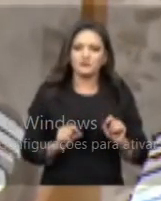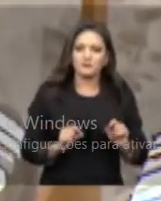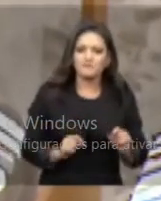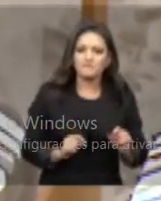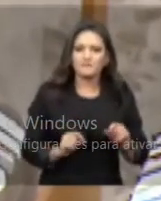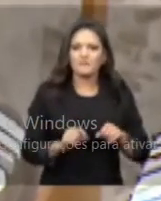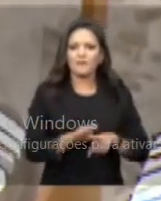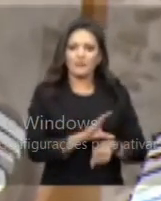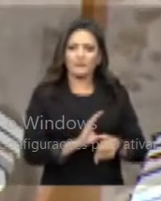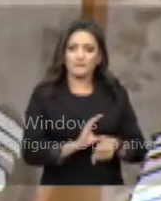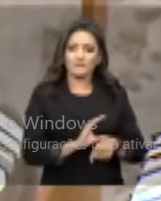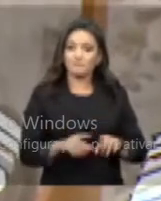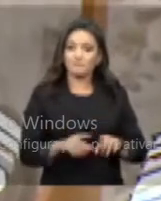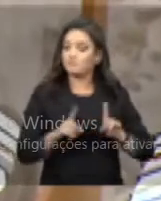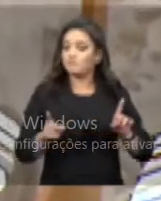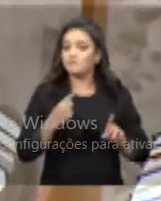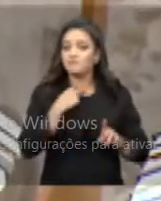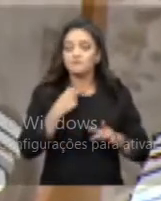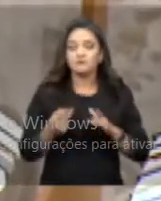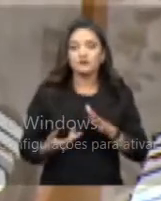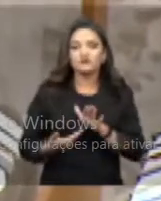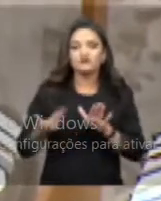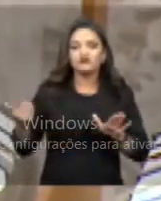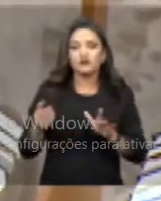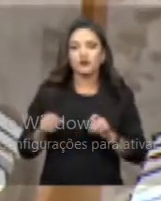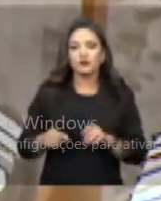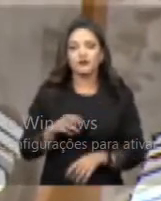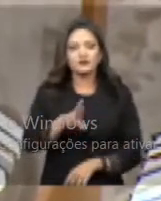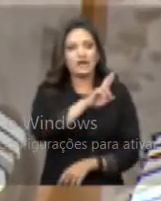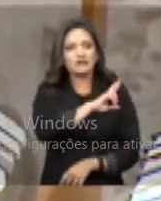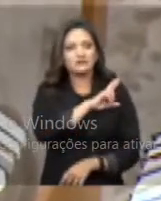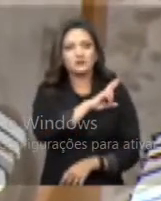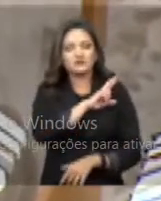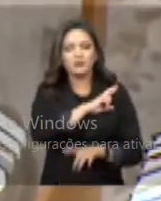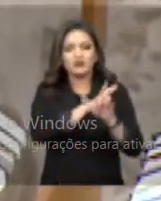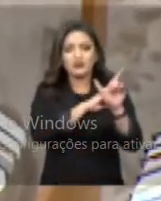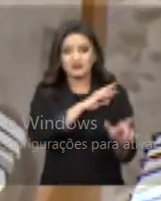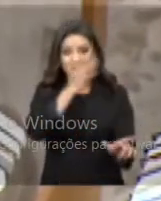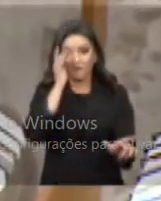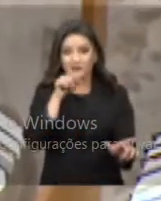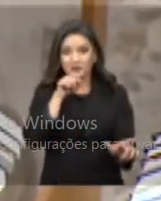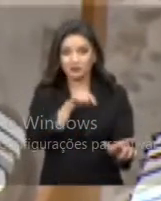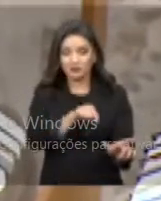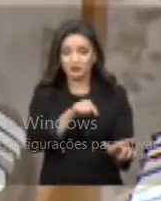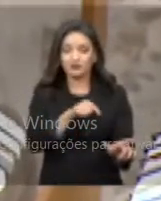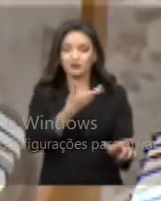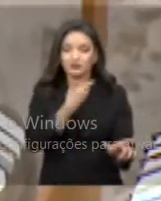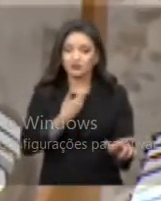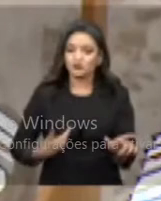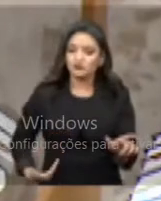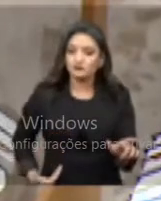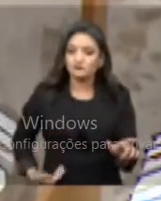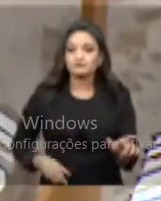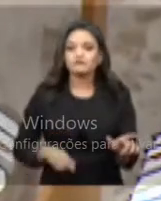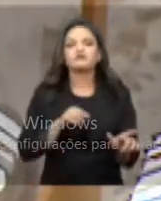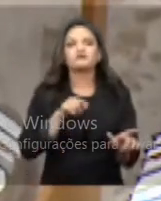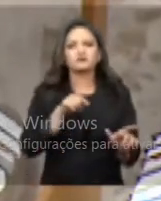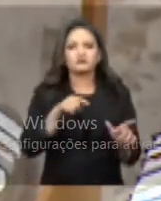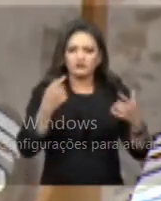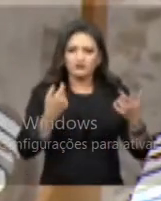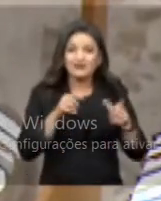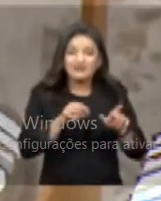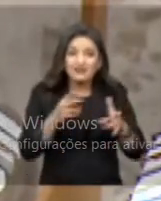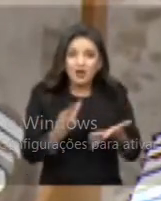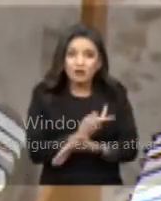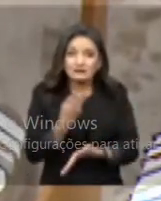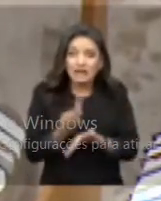a não excluir a possibilidade de responsabilização do agente público cuja conduta evidencia erro grosseiro,